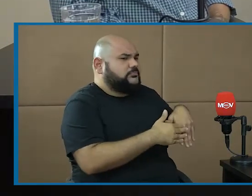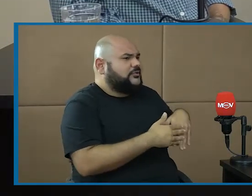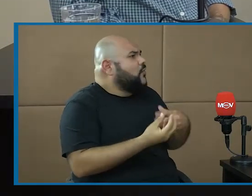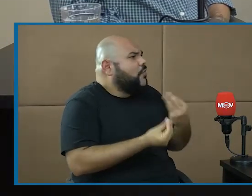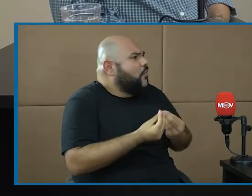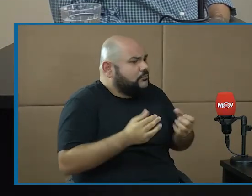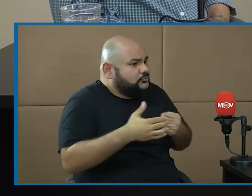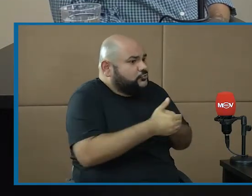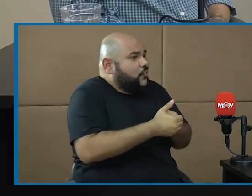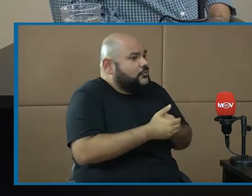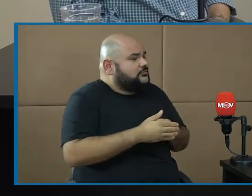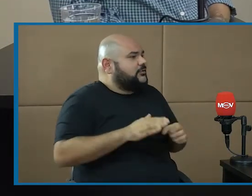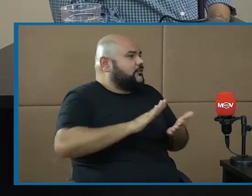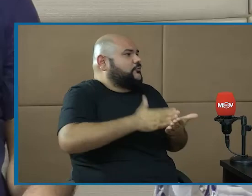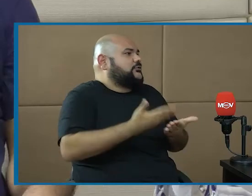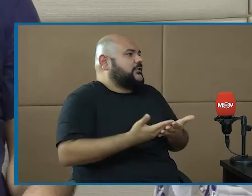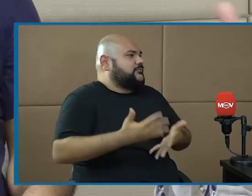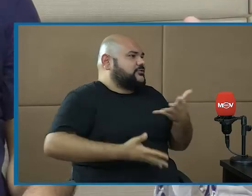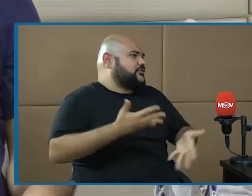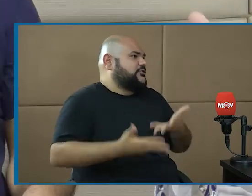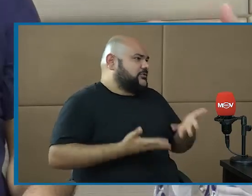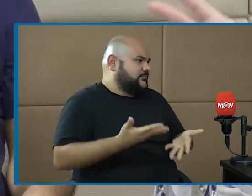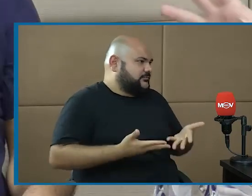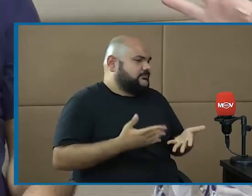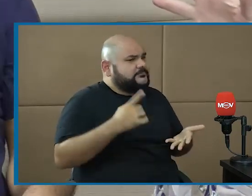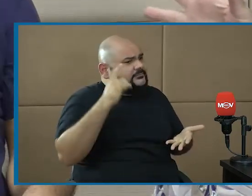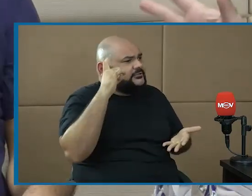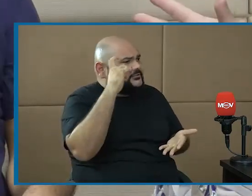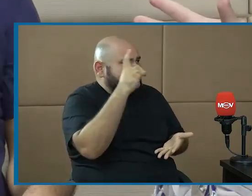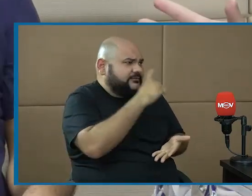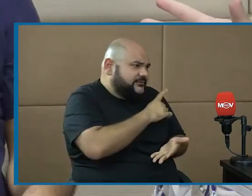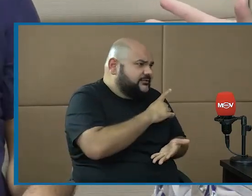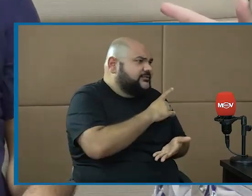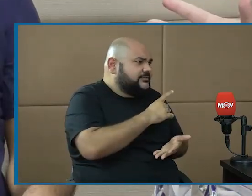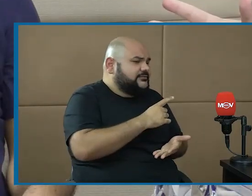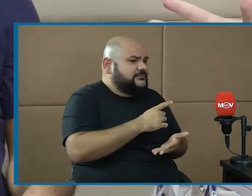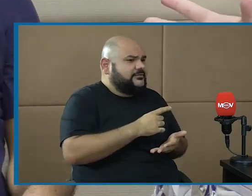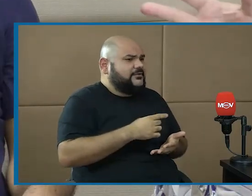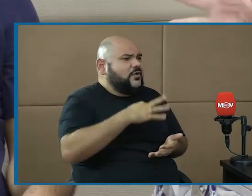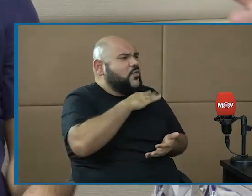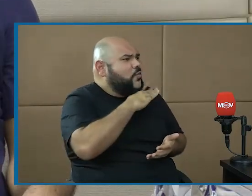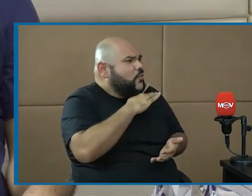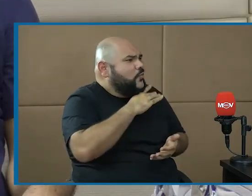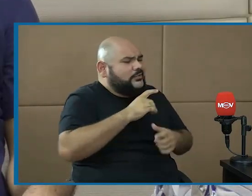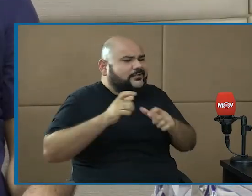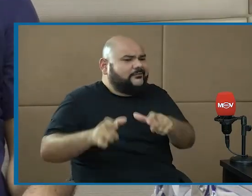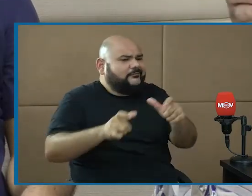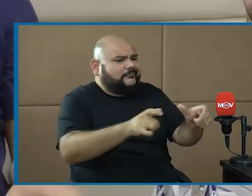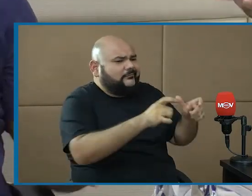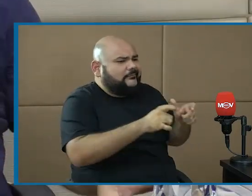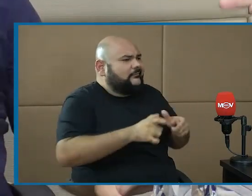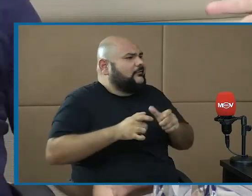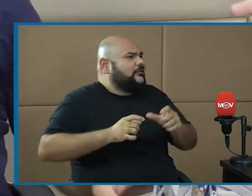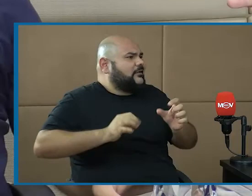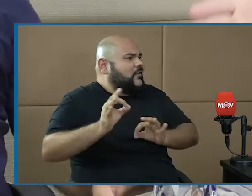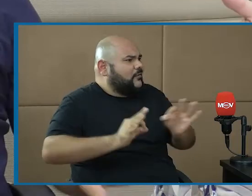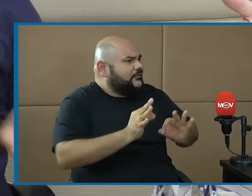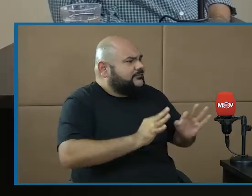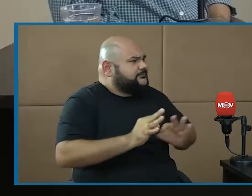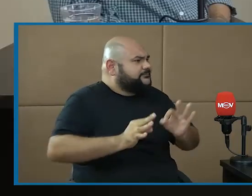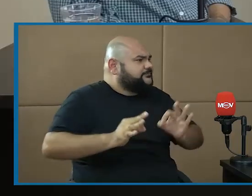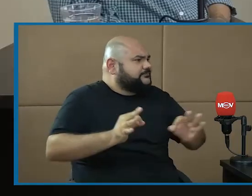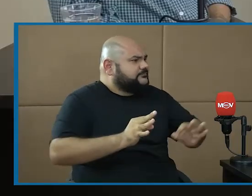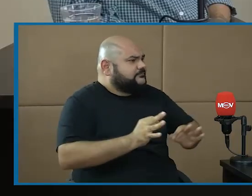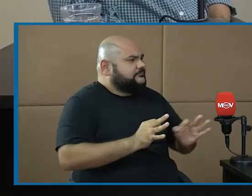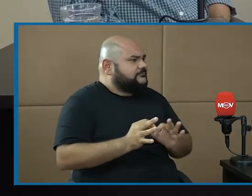estejam te vendo, importa que todos me vejam. Então estava tudo muito articulado ali. Então toda essa visão, assim como você chega num